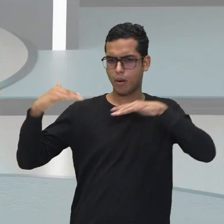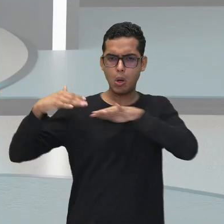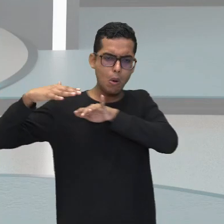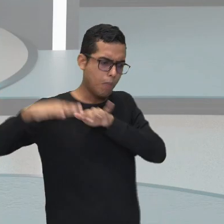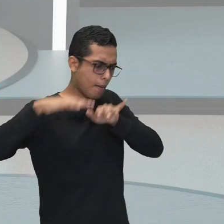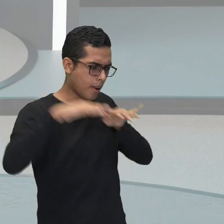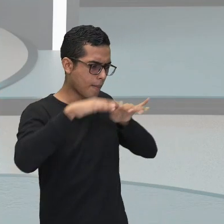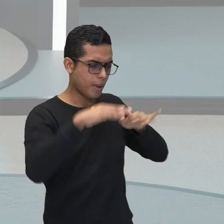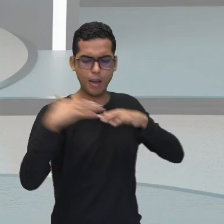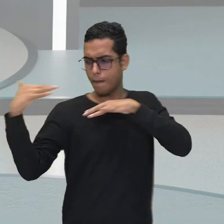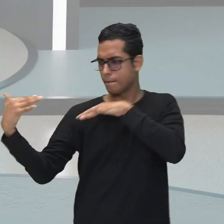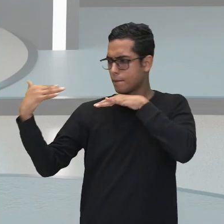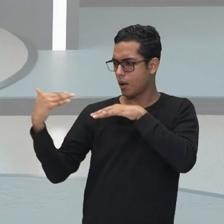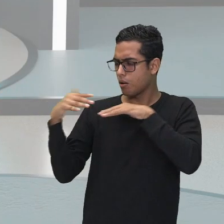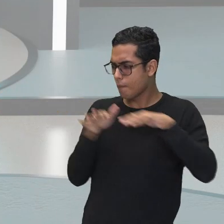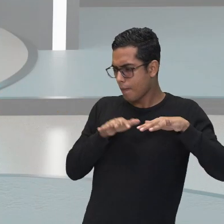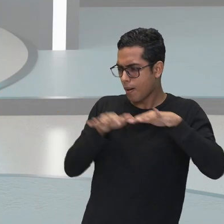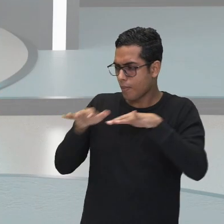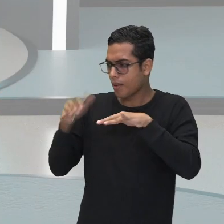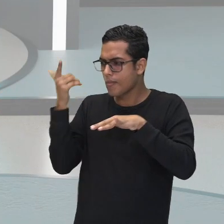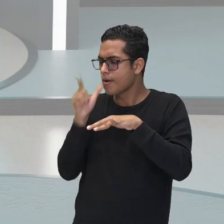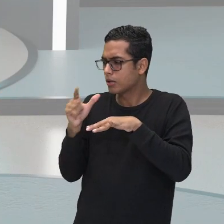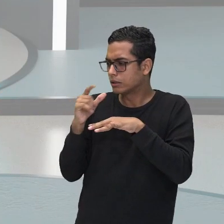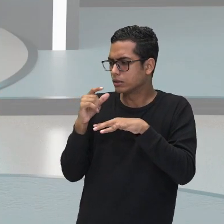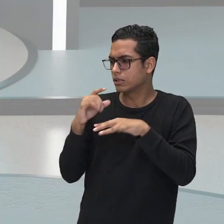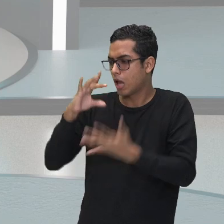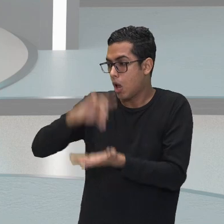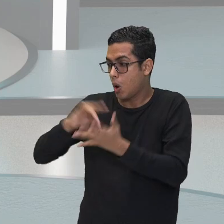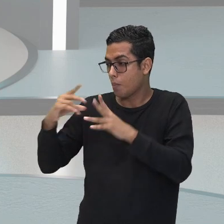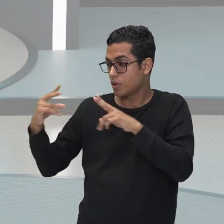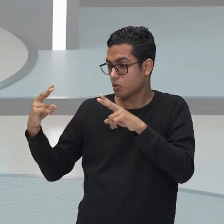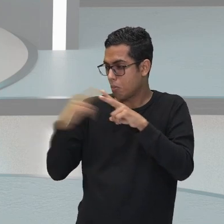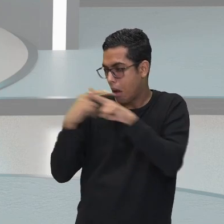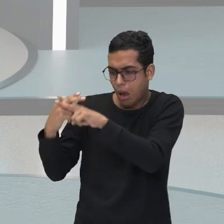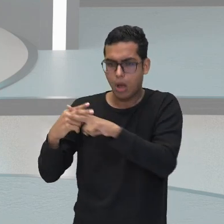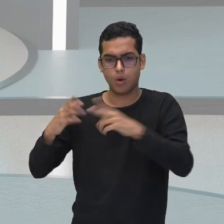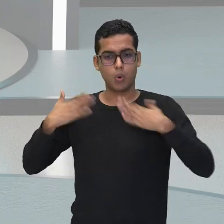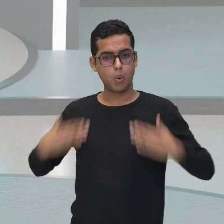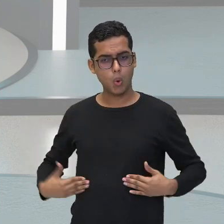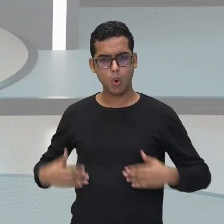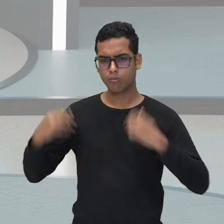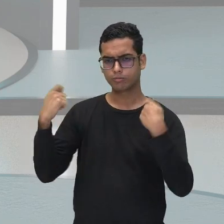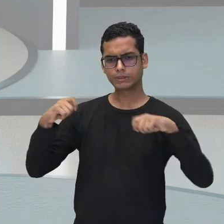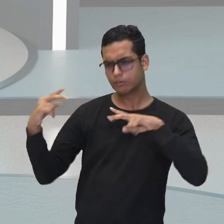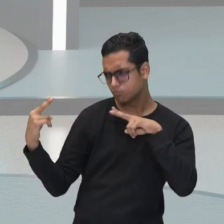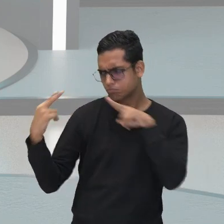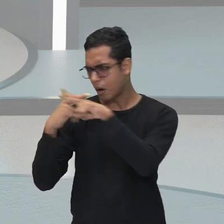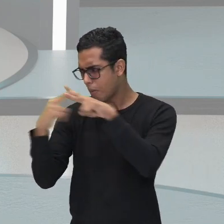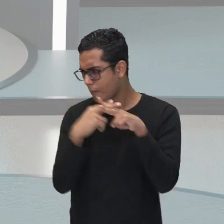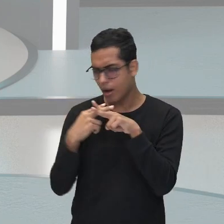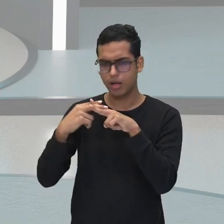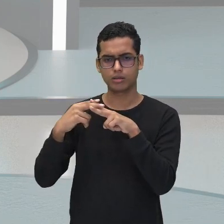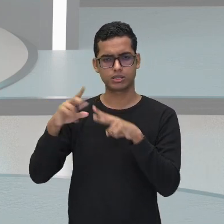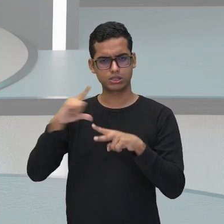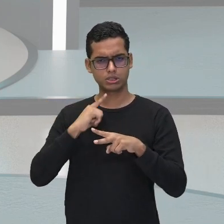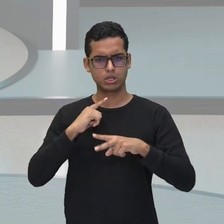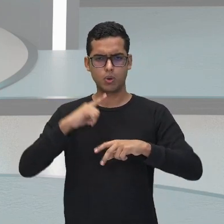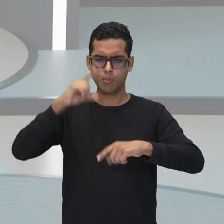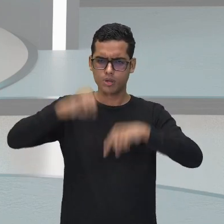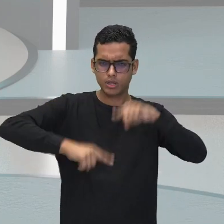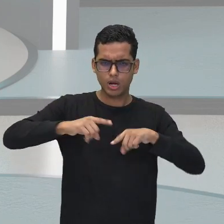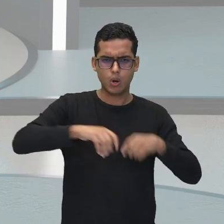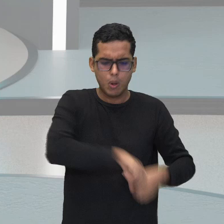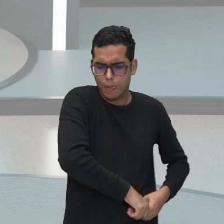territórios? Através justamente da sua força física. Embora eles tivessem ali o uso de espadas, de alguns implementos